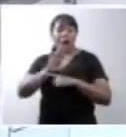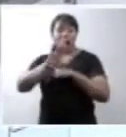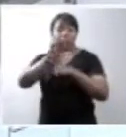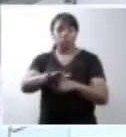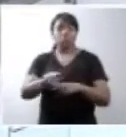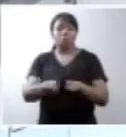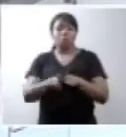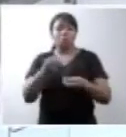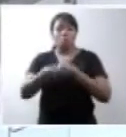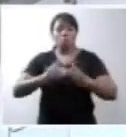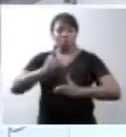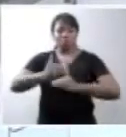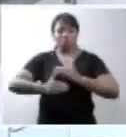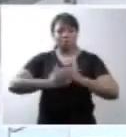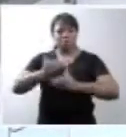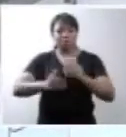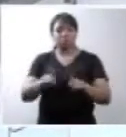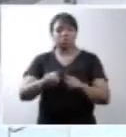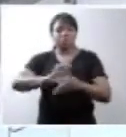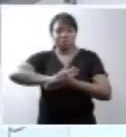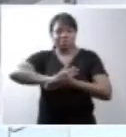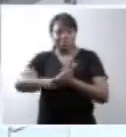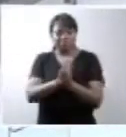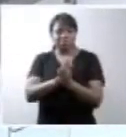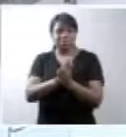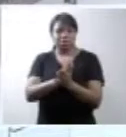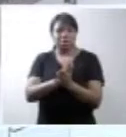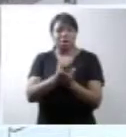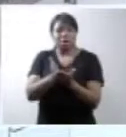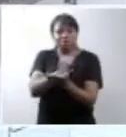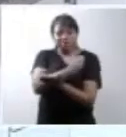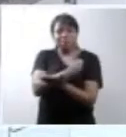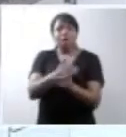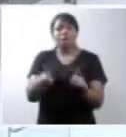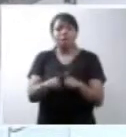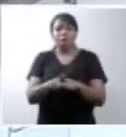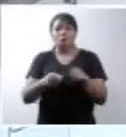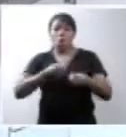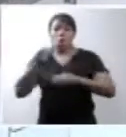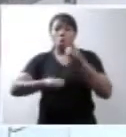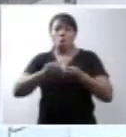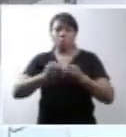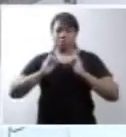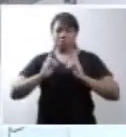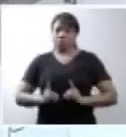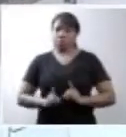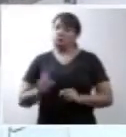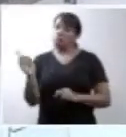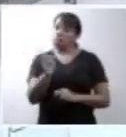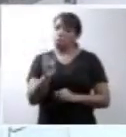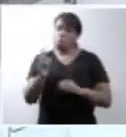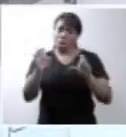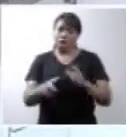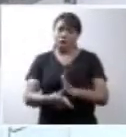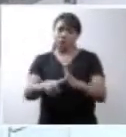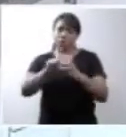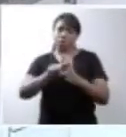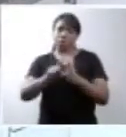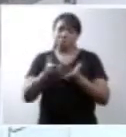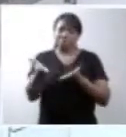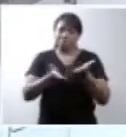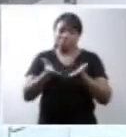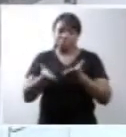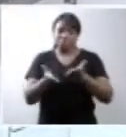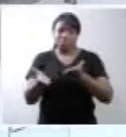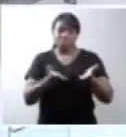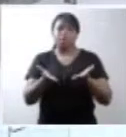para processos de discriminação com base na deficiência. Não é o caso da antecipação terapêutica